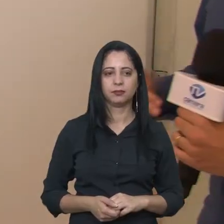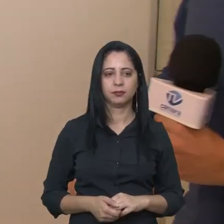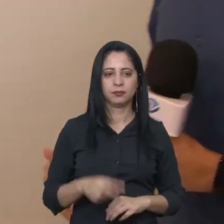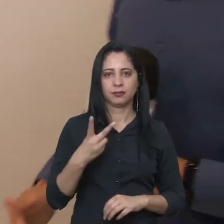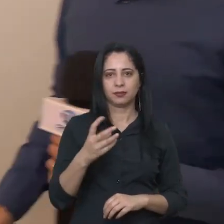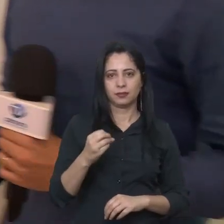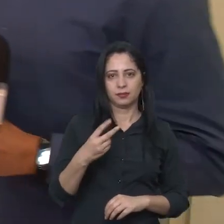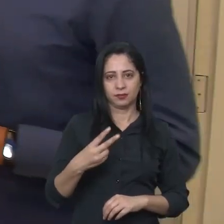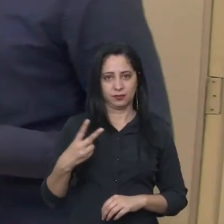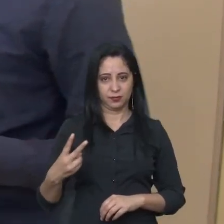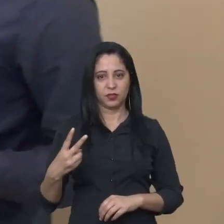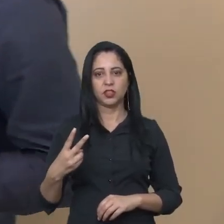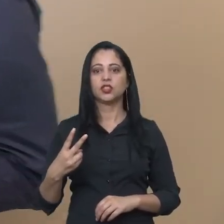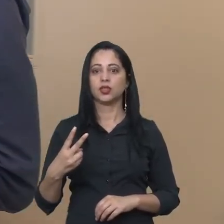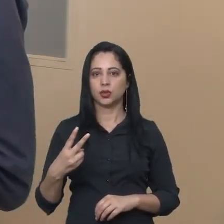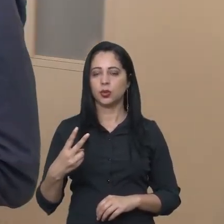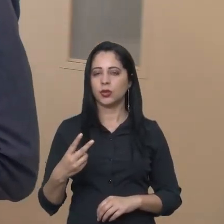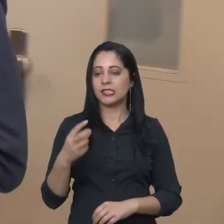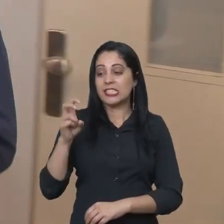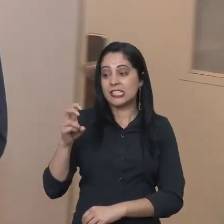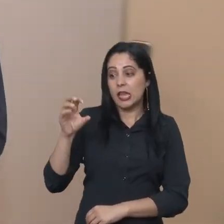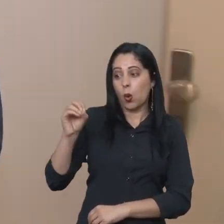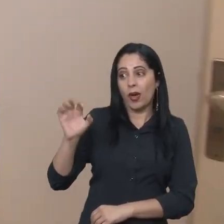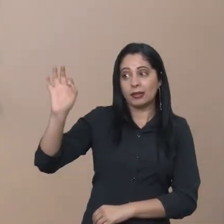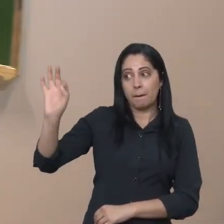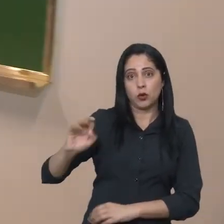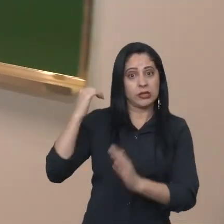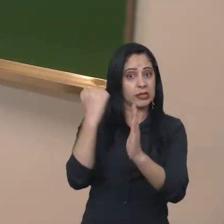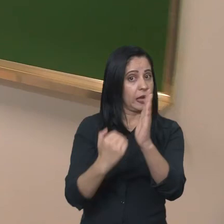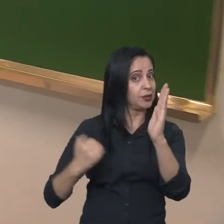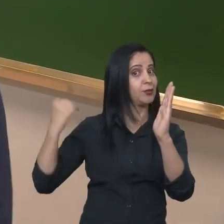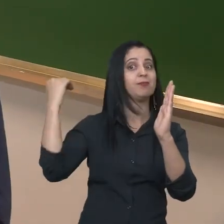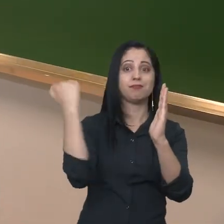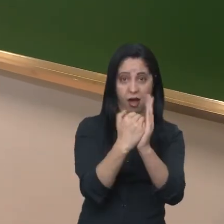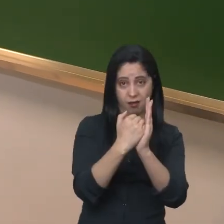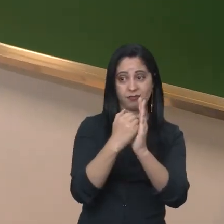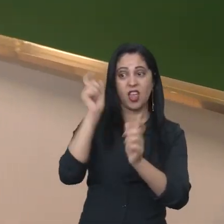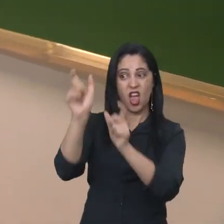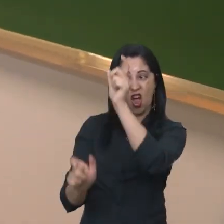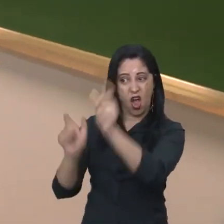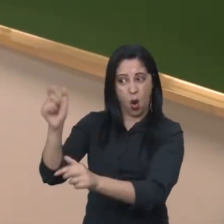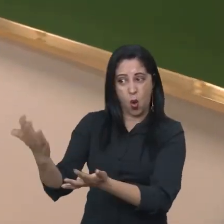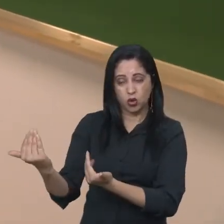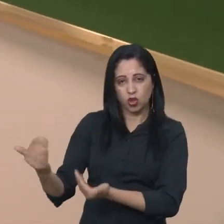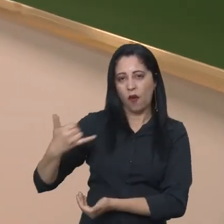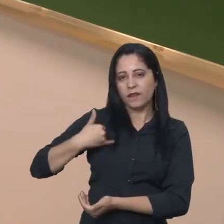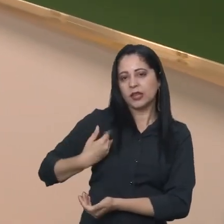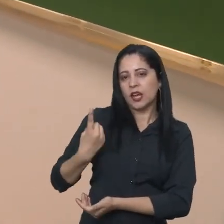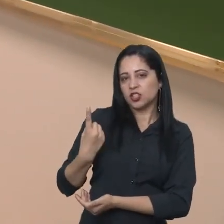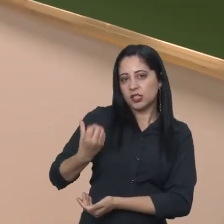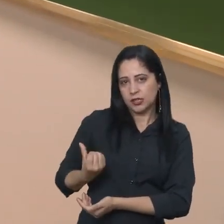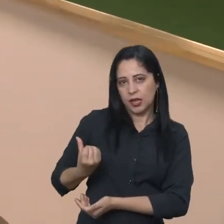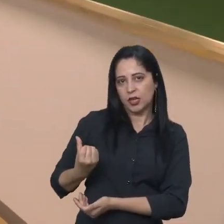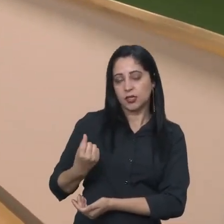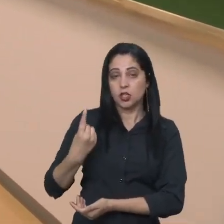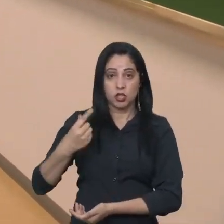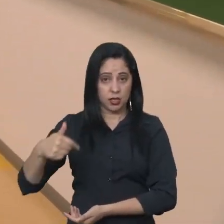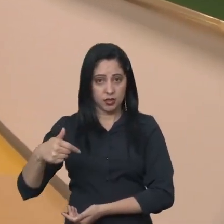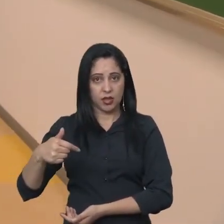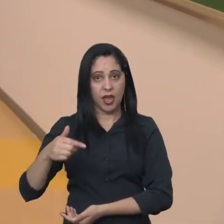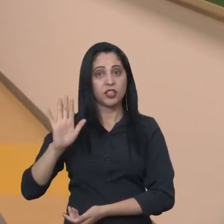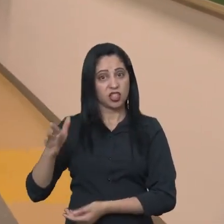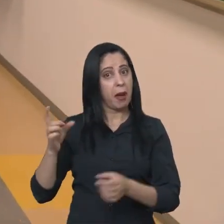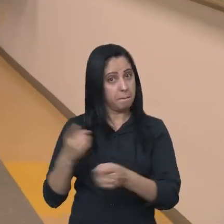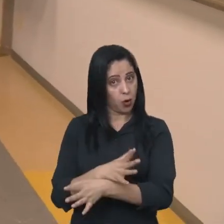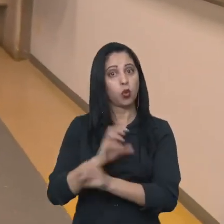Em 2022, houve um aumento de 51% no número de jovens de 16 e 17 anos que